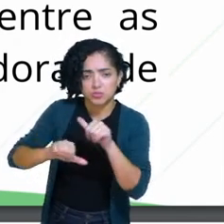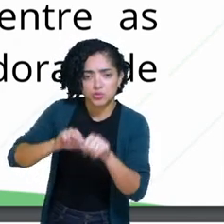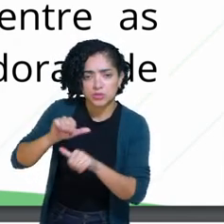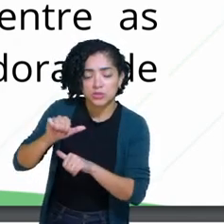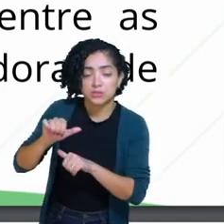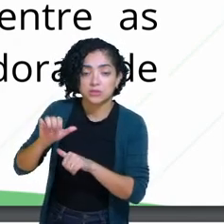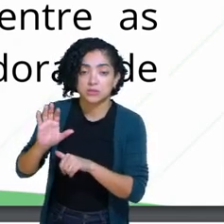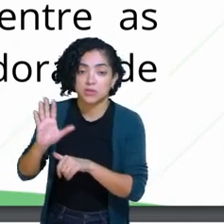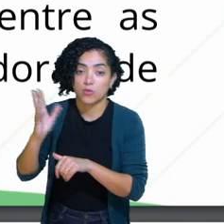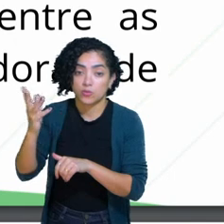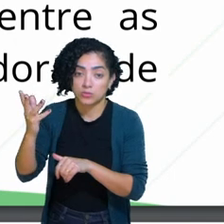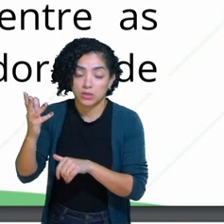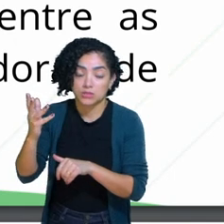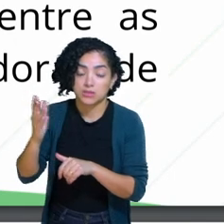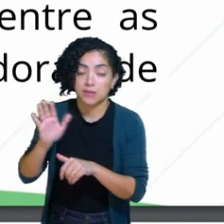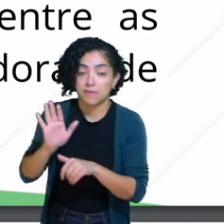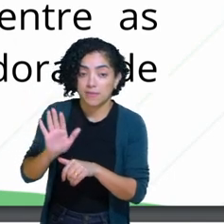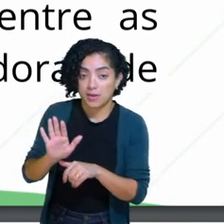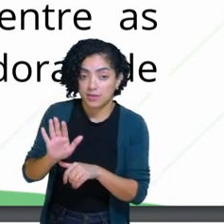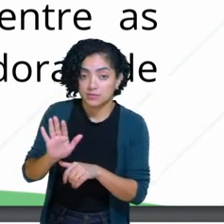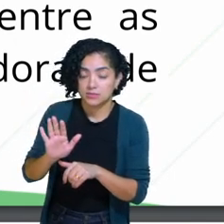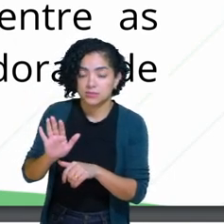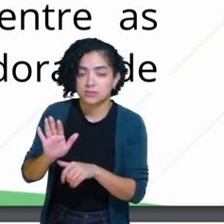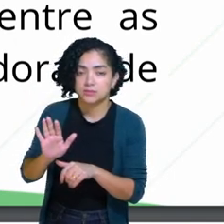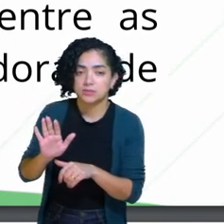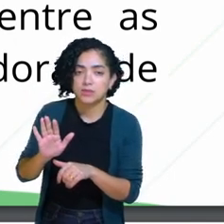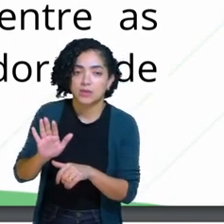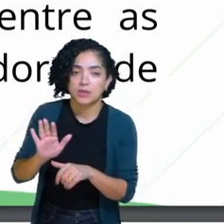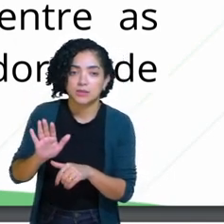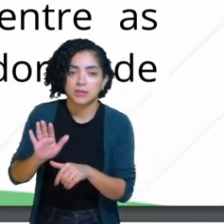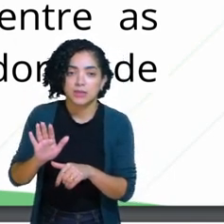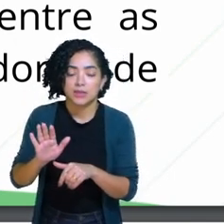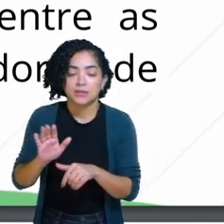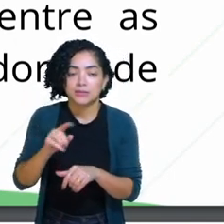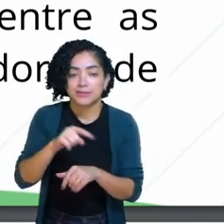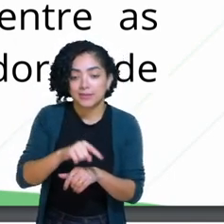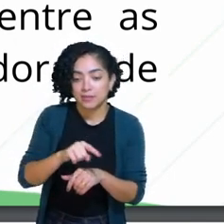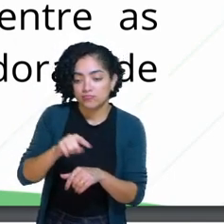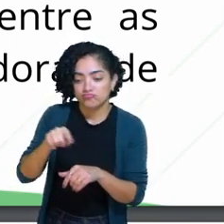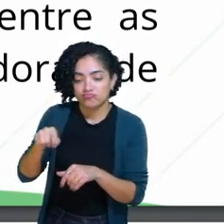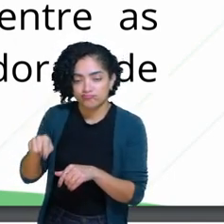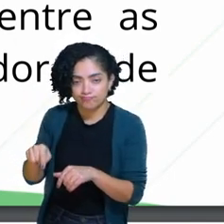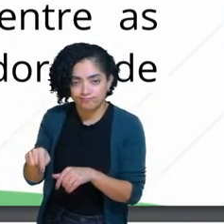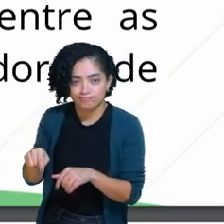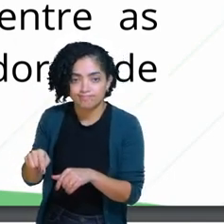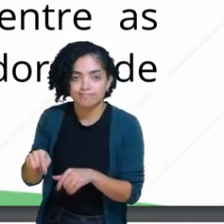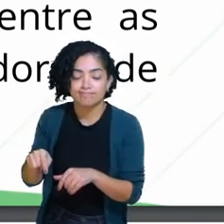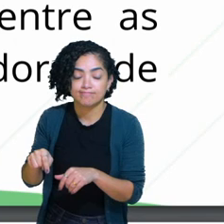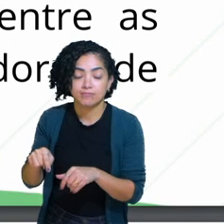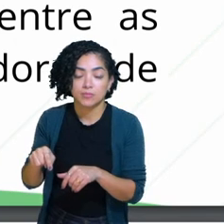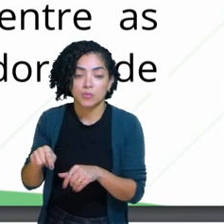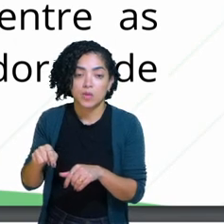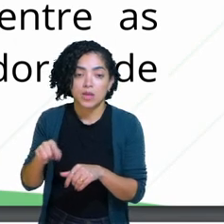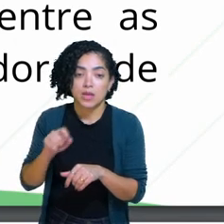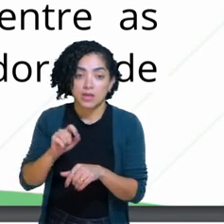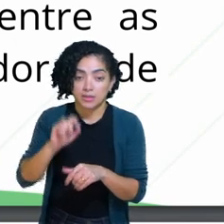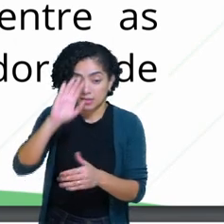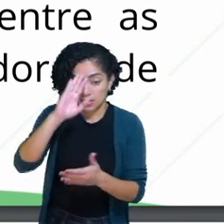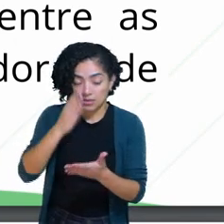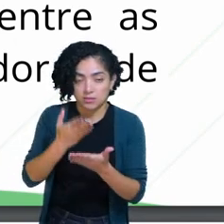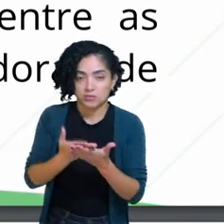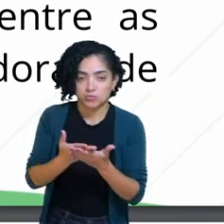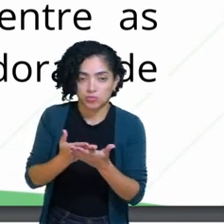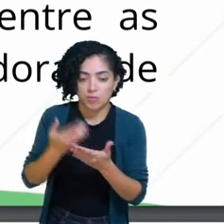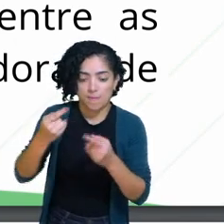também mas há um uma distância que a partir acreditamos de uma